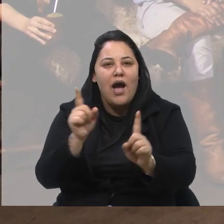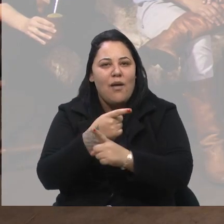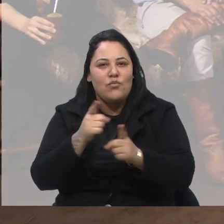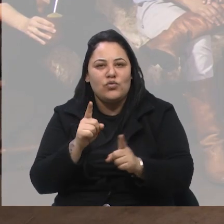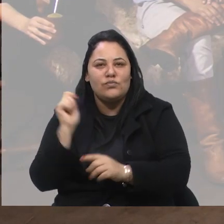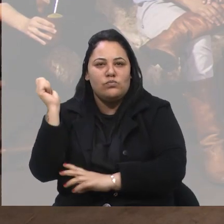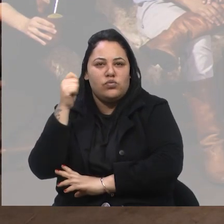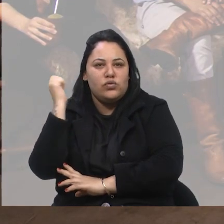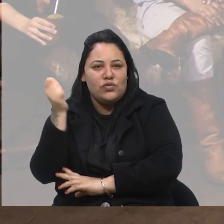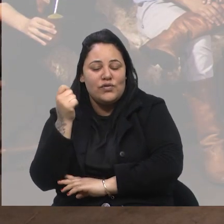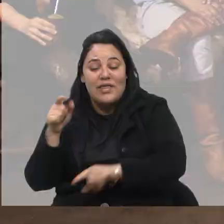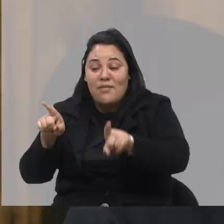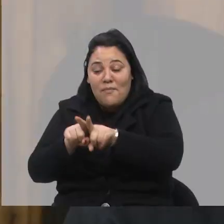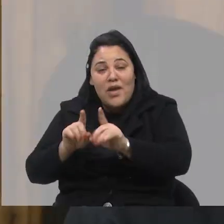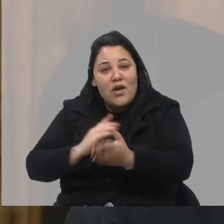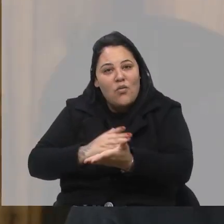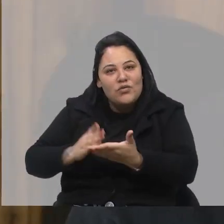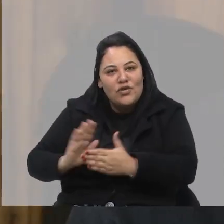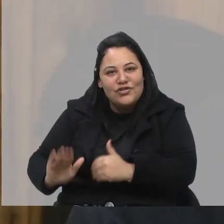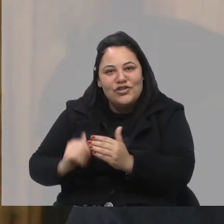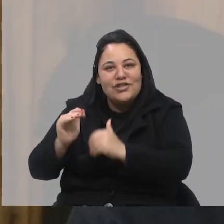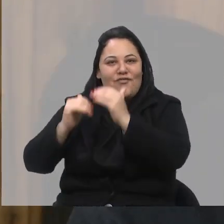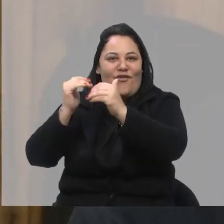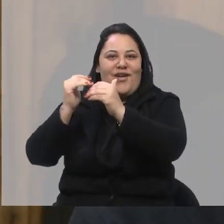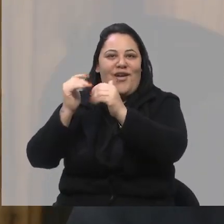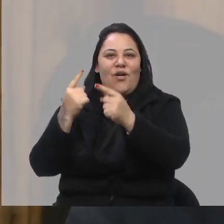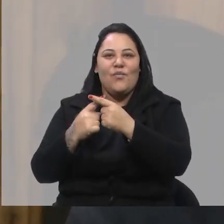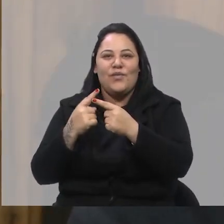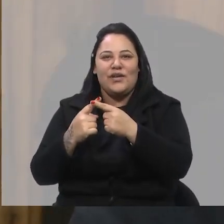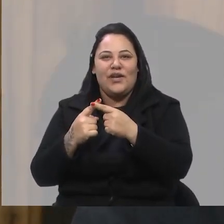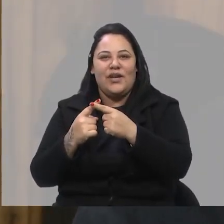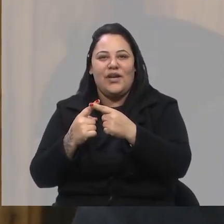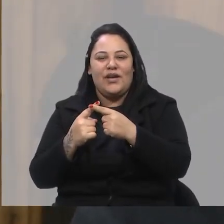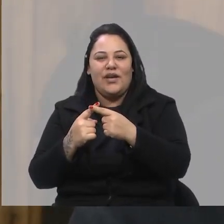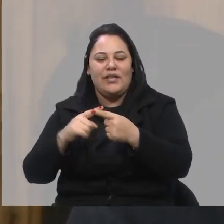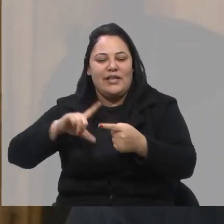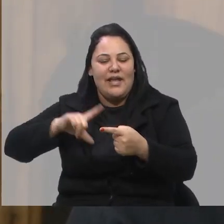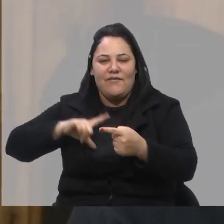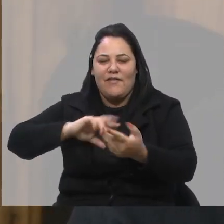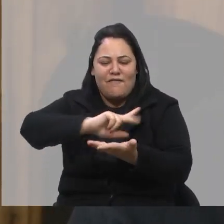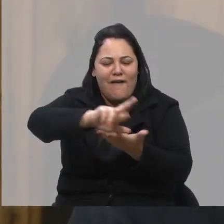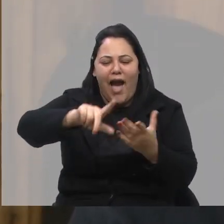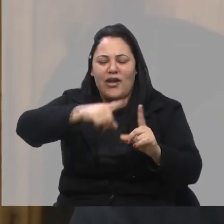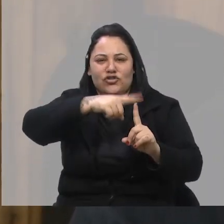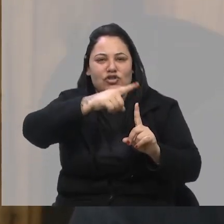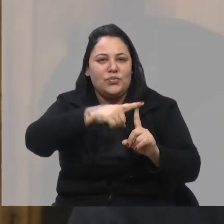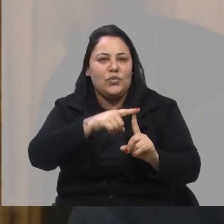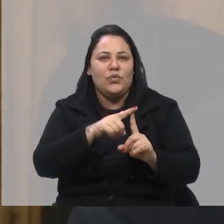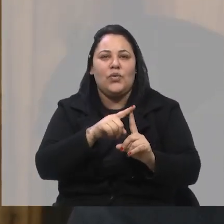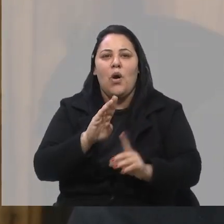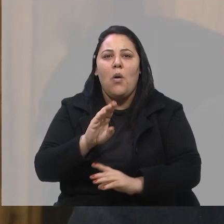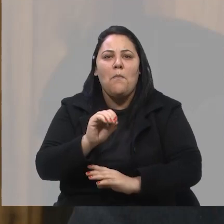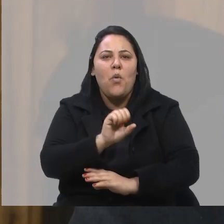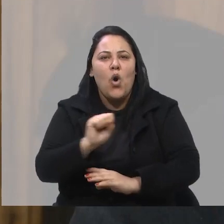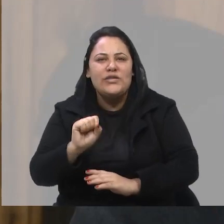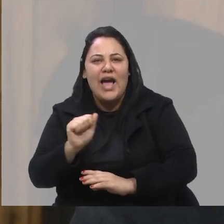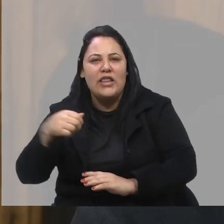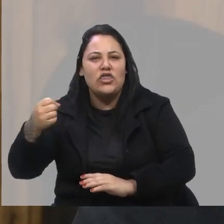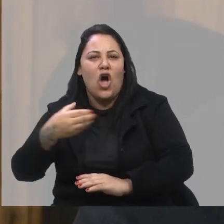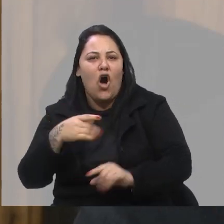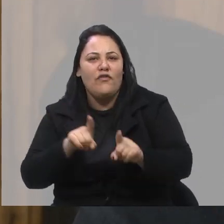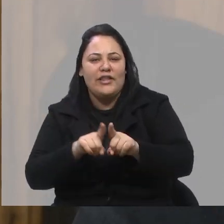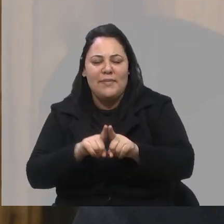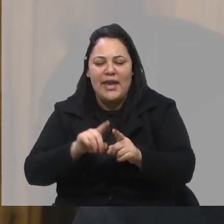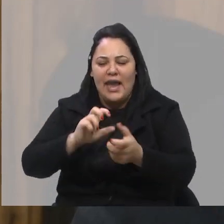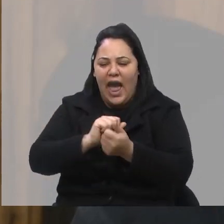foi evoluindo, porque através, por exemplo, do choro, da bossa nova, esses artistas eles começaram a aplicar isso